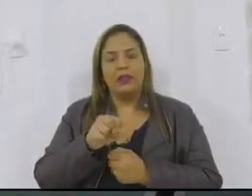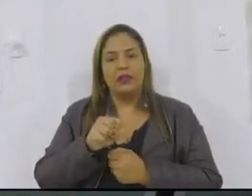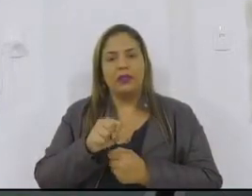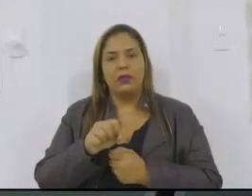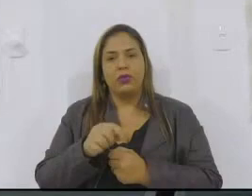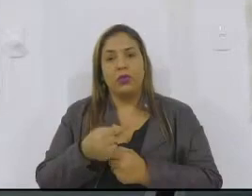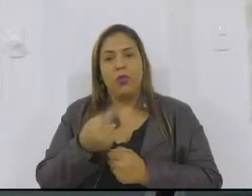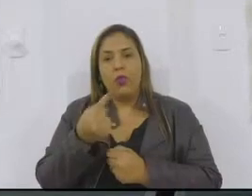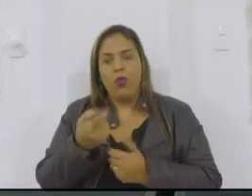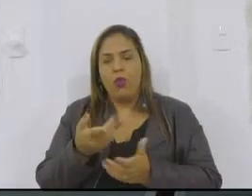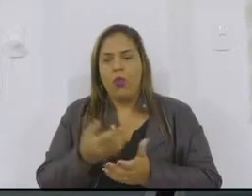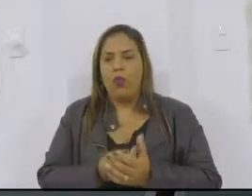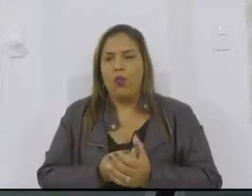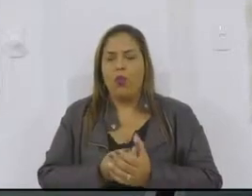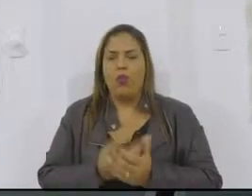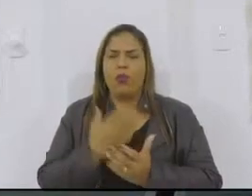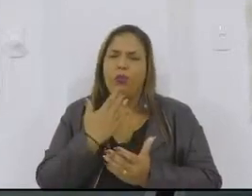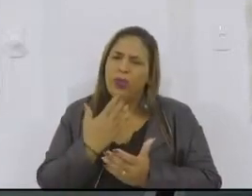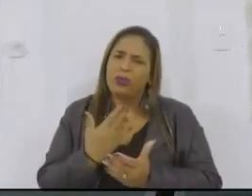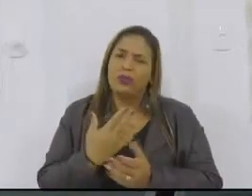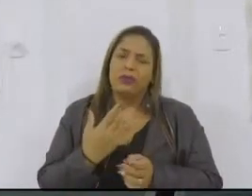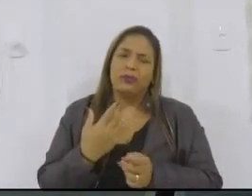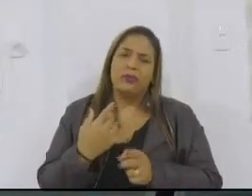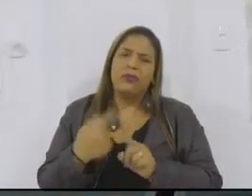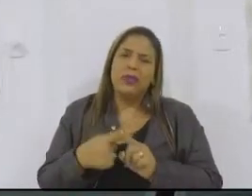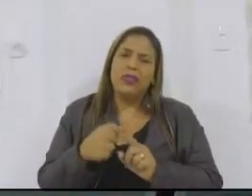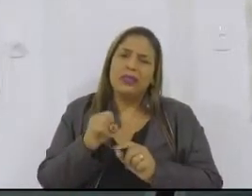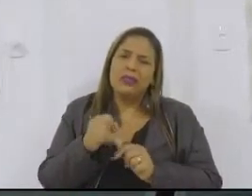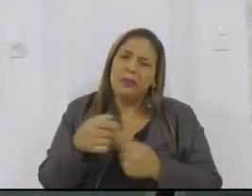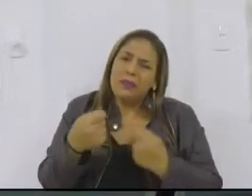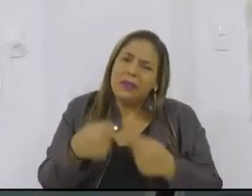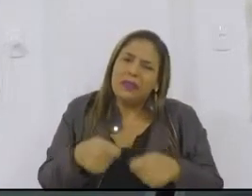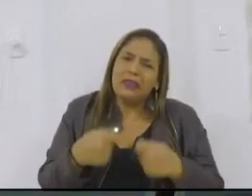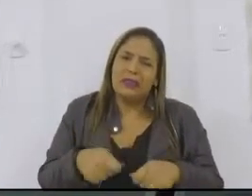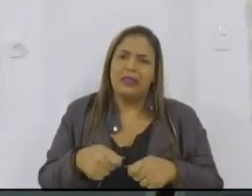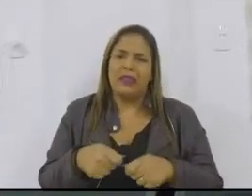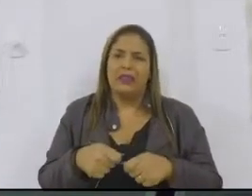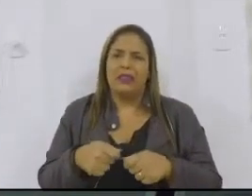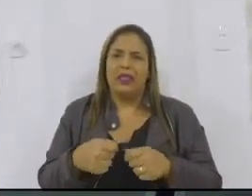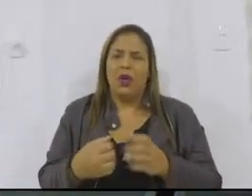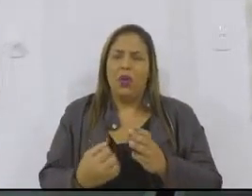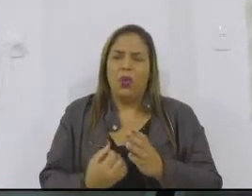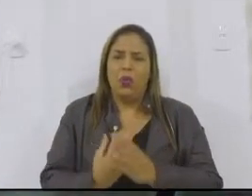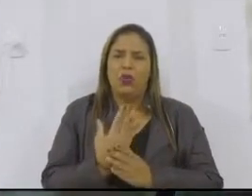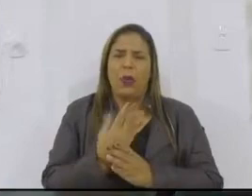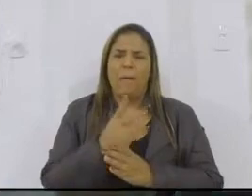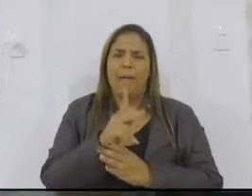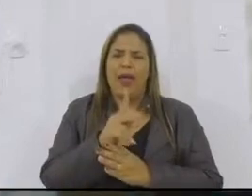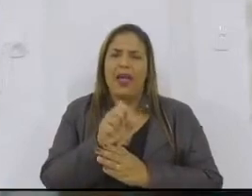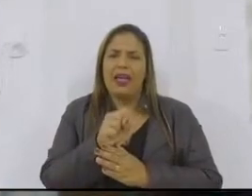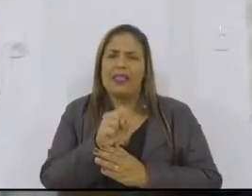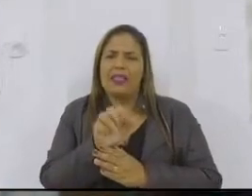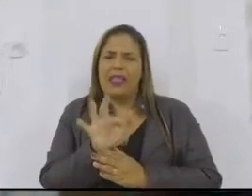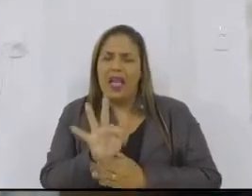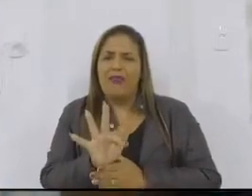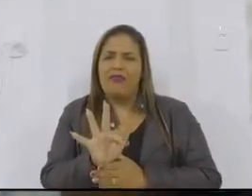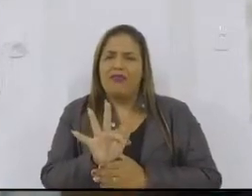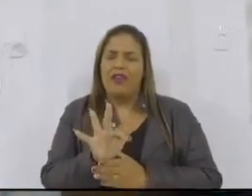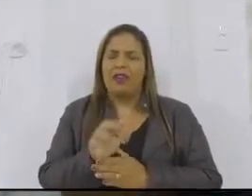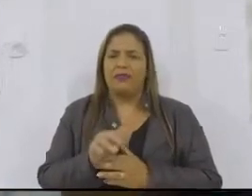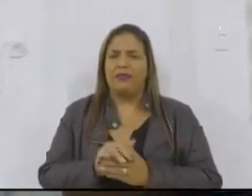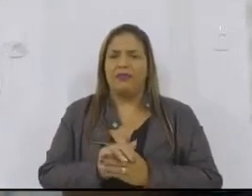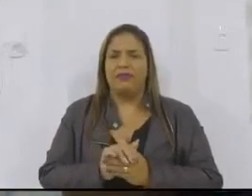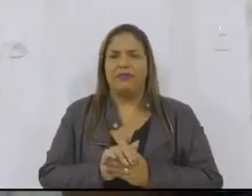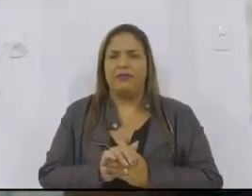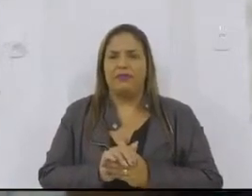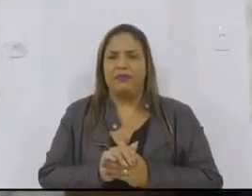né, que se faça necessário, né, a construção do PSF, realmente, do Bandeirante 1. Eu até